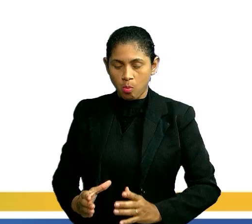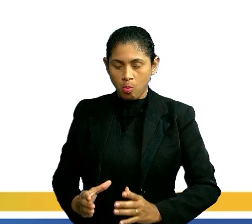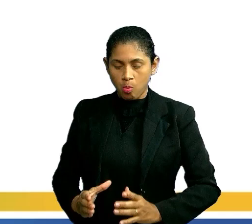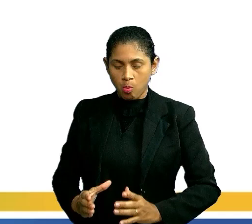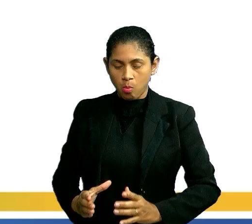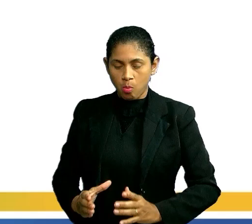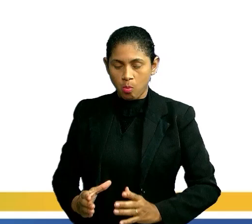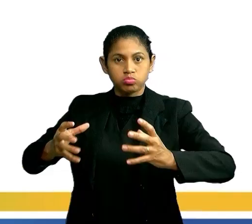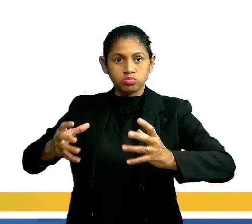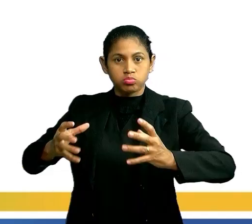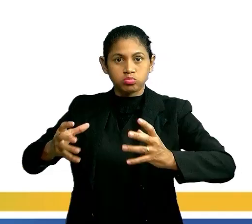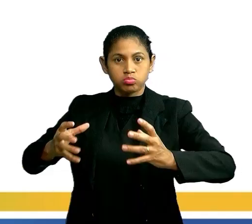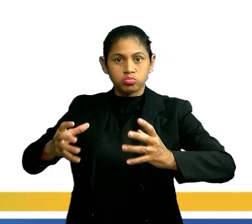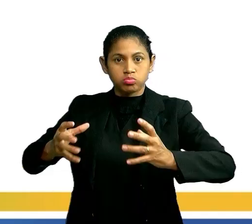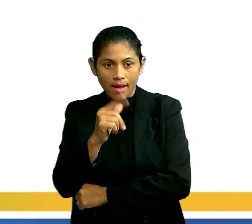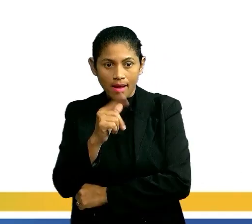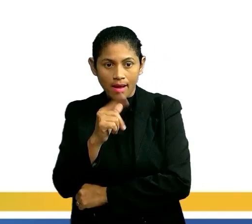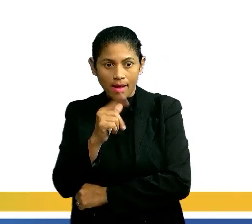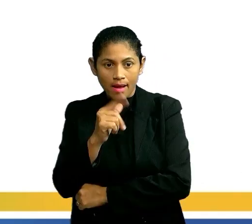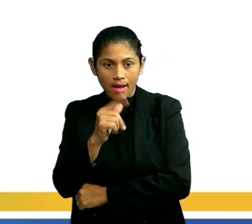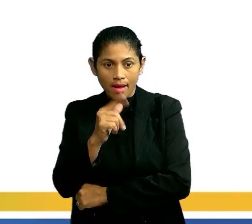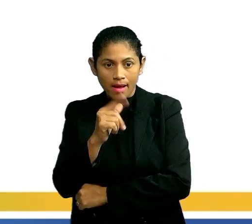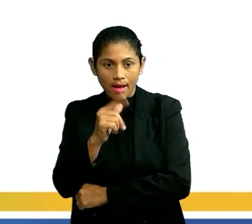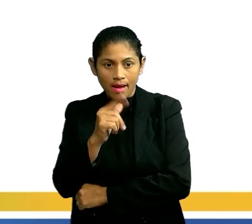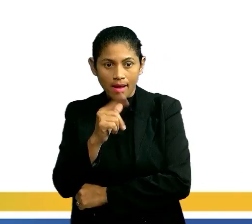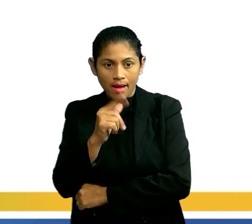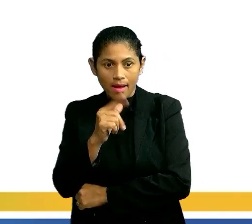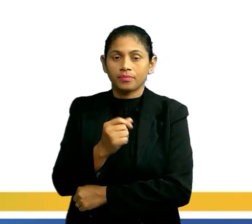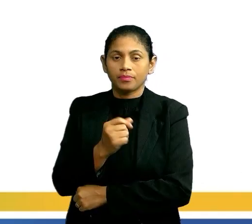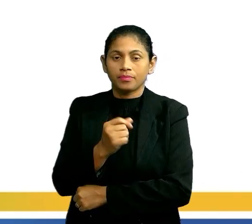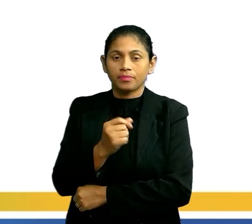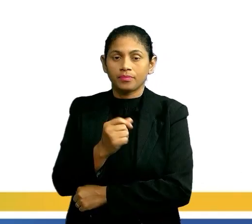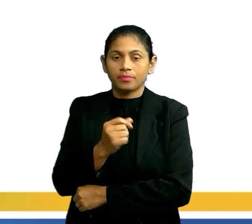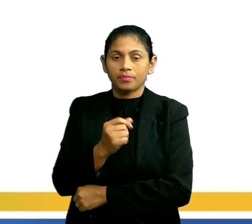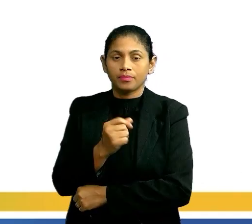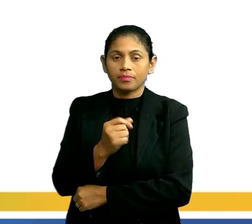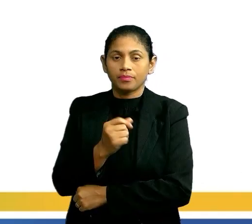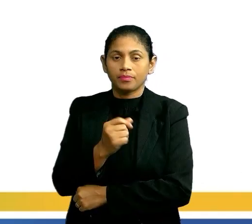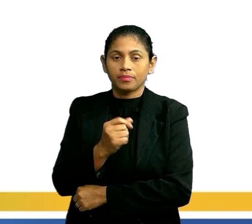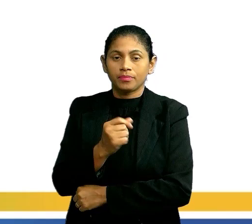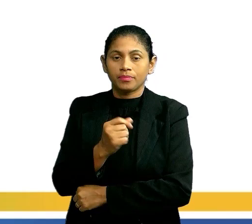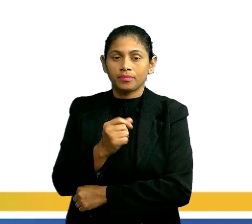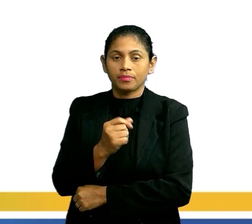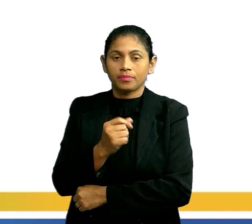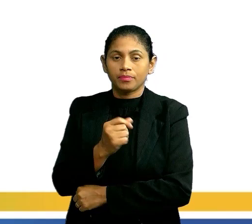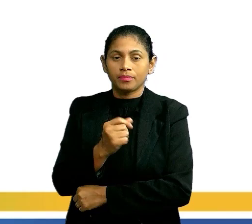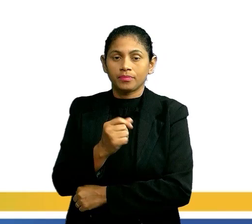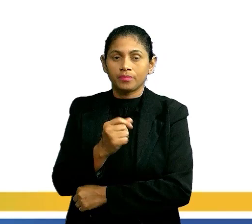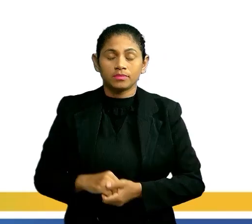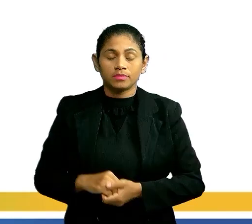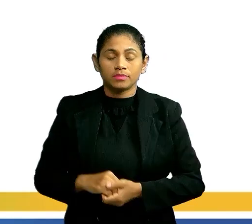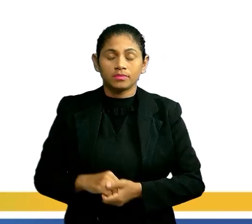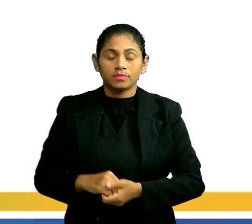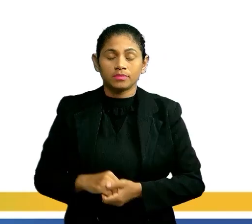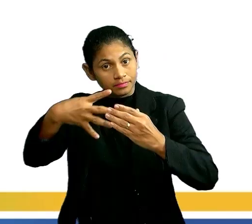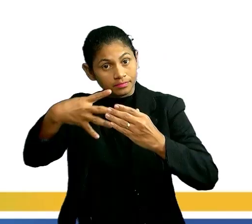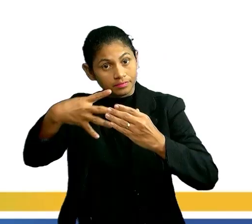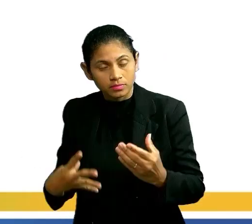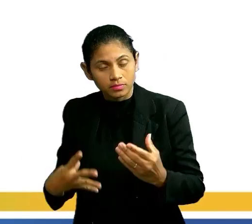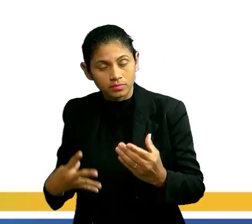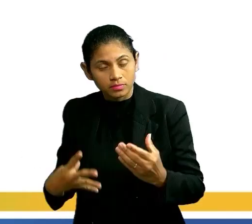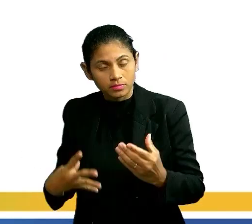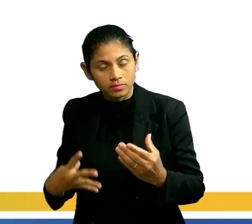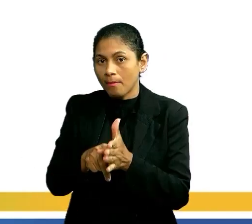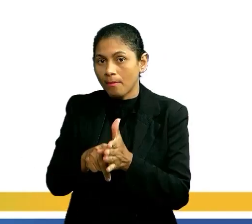Ele cria peixe em um tanque cilíndrico. Então já diz alguma coisa para nós aqui. Devido às características dessa